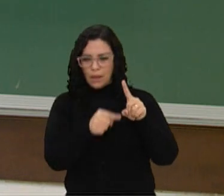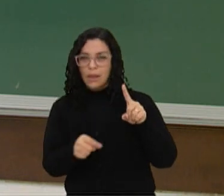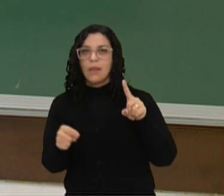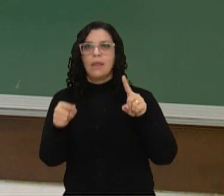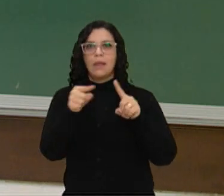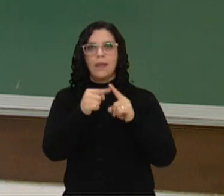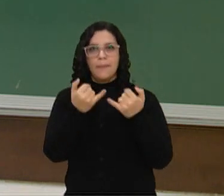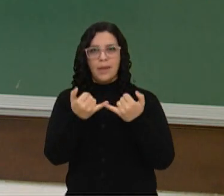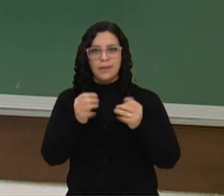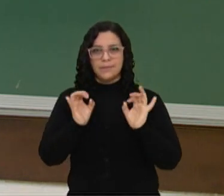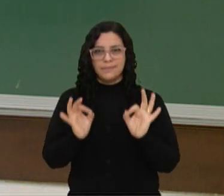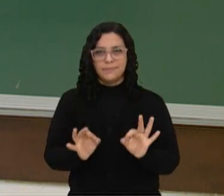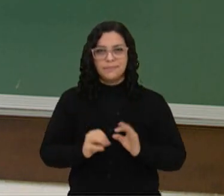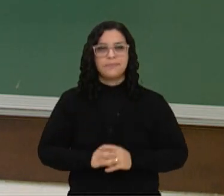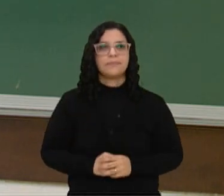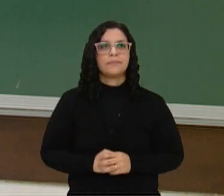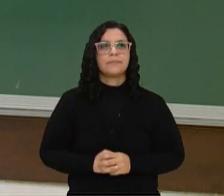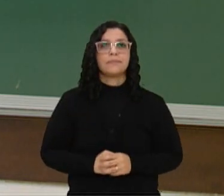resíduos, né, do lixo.